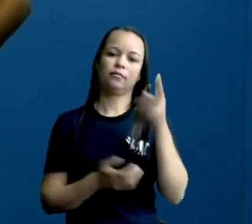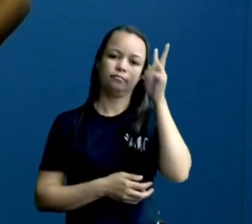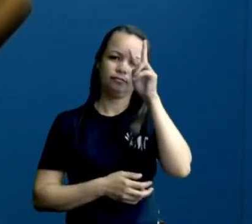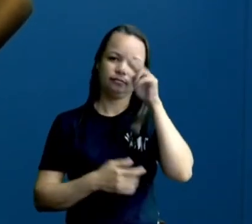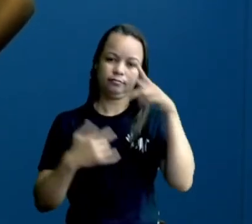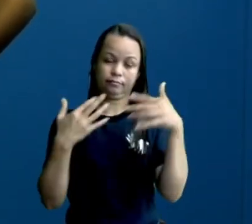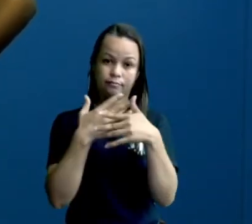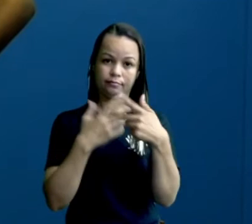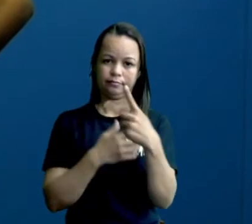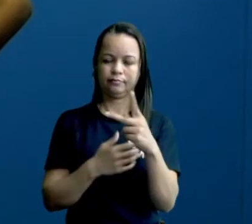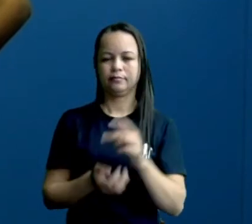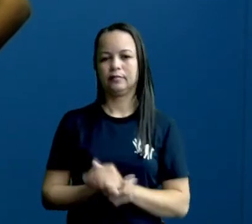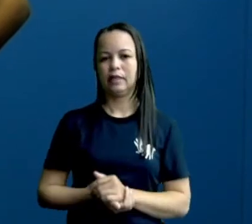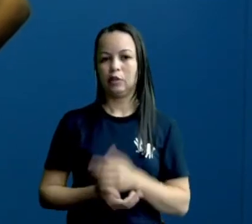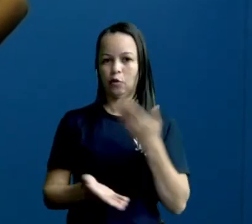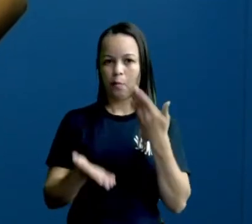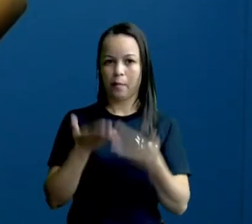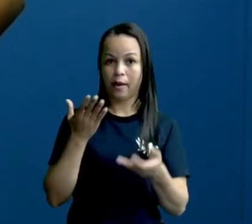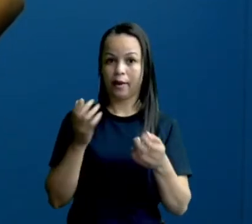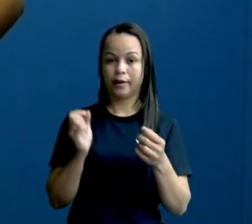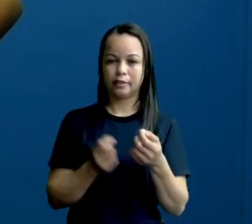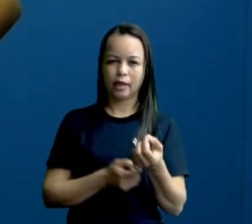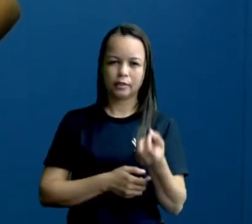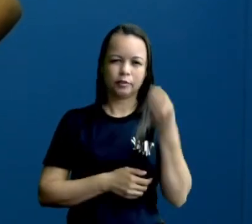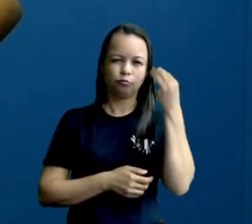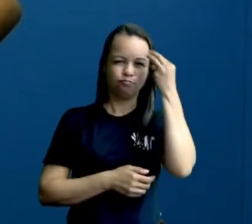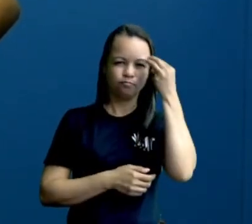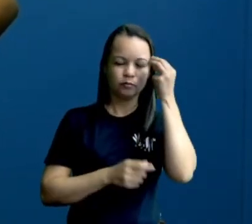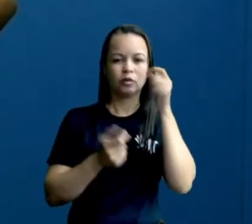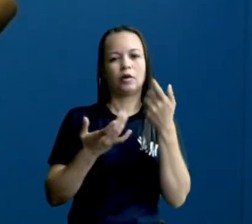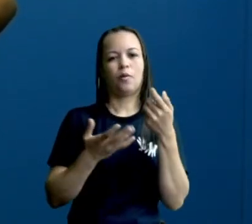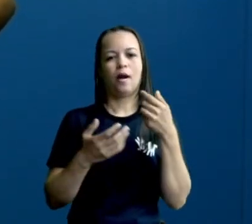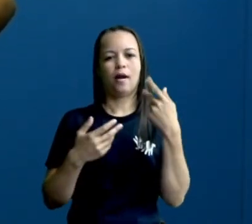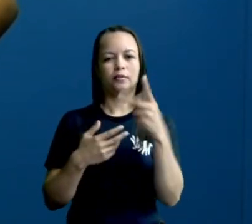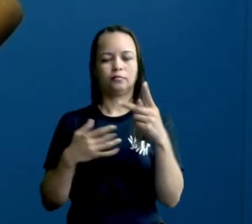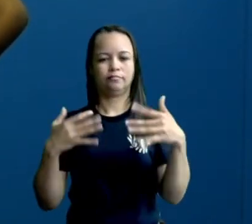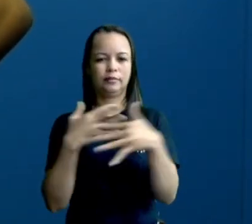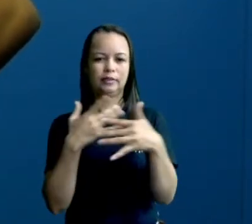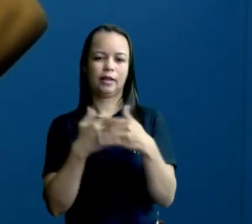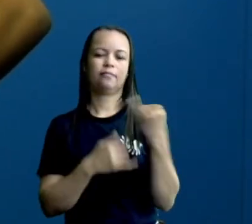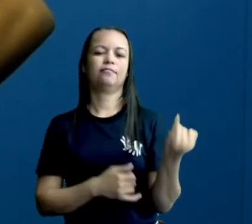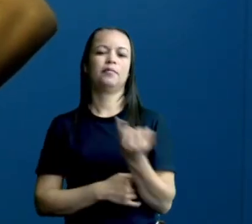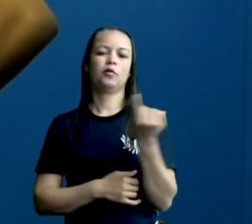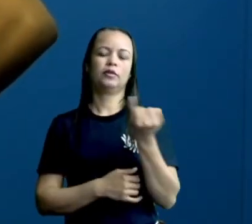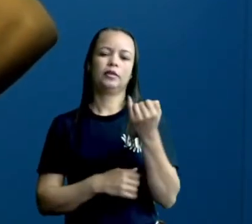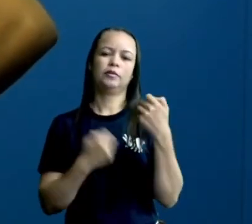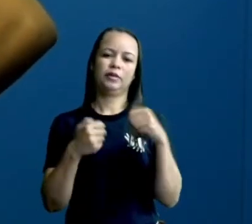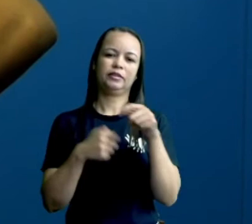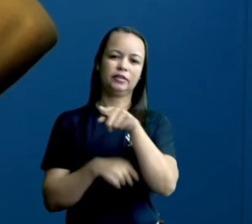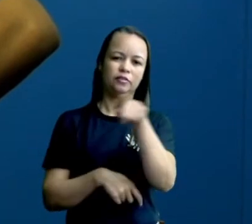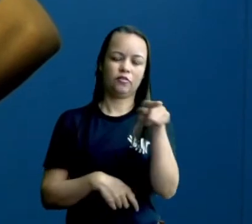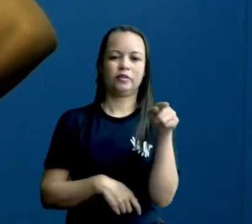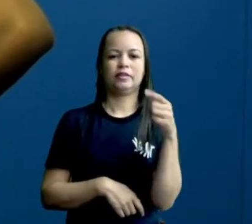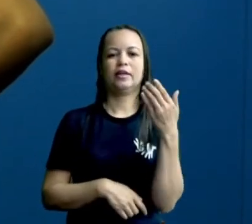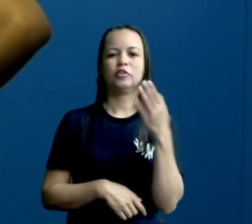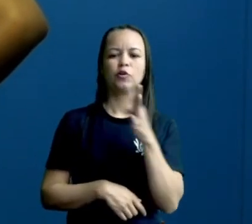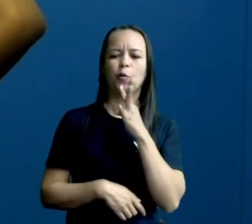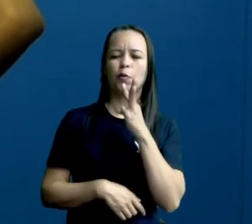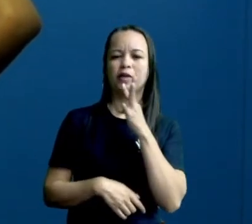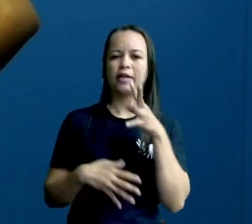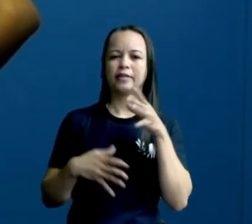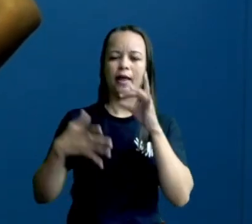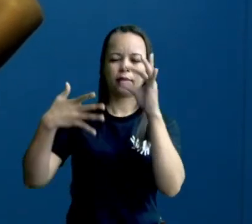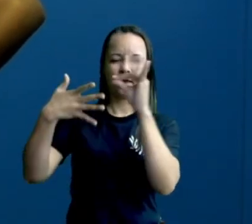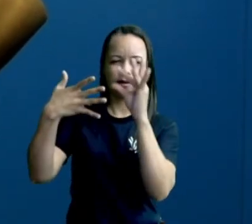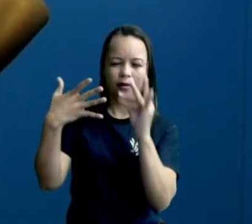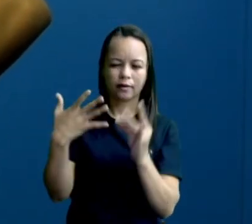Então, ó, não vai perder a linha de raciocínio. A sua cidade é muito importante e é preciso você conhecer cada detalhe dela. Fora